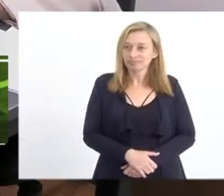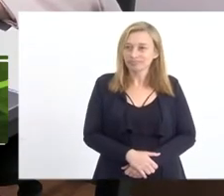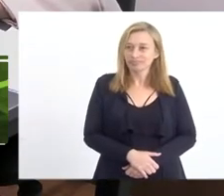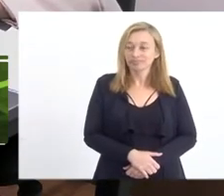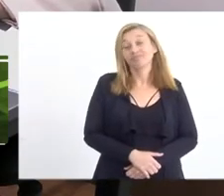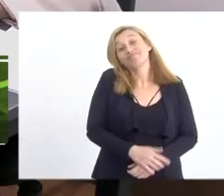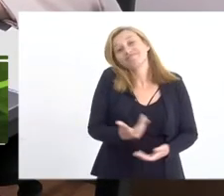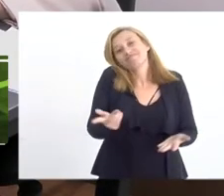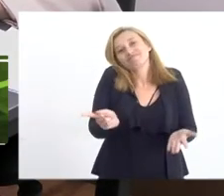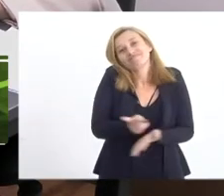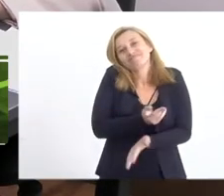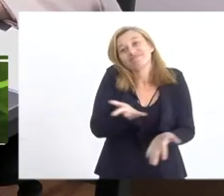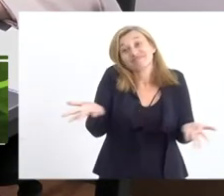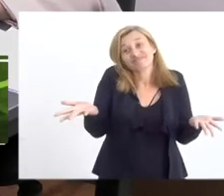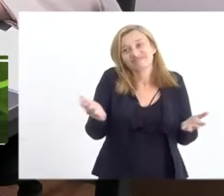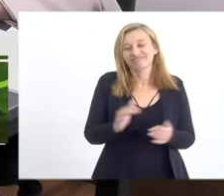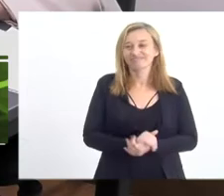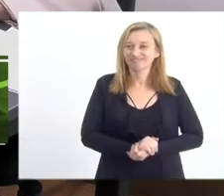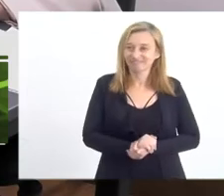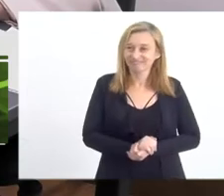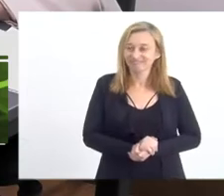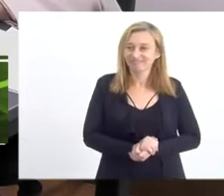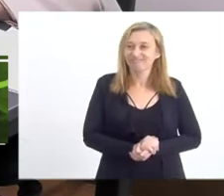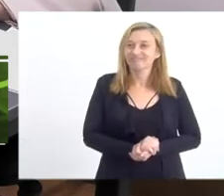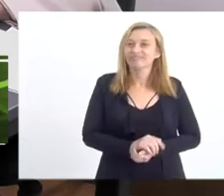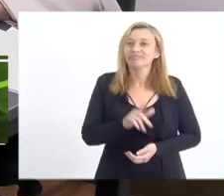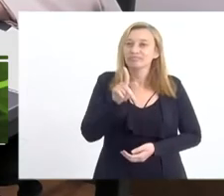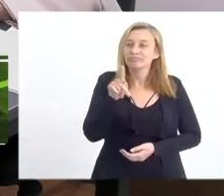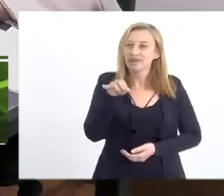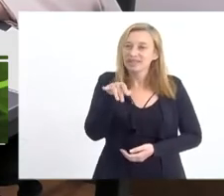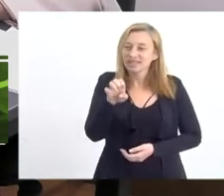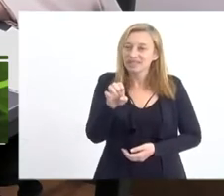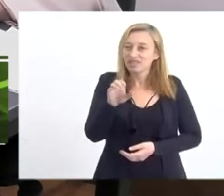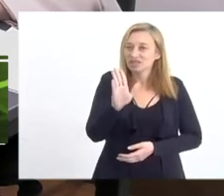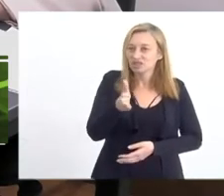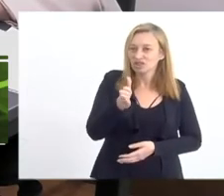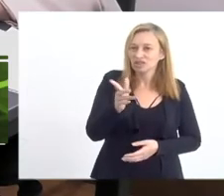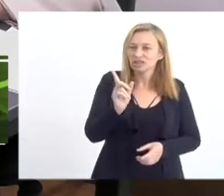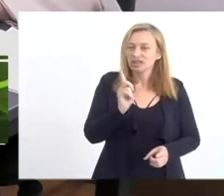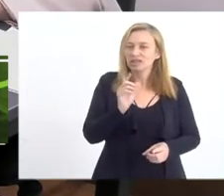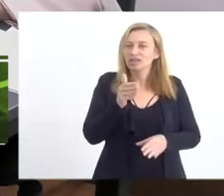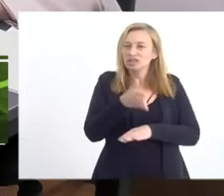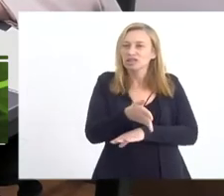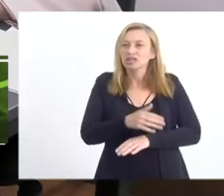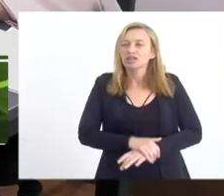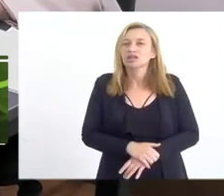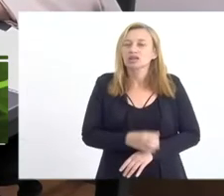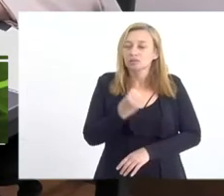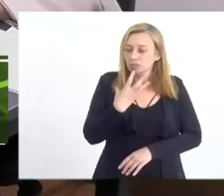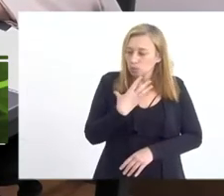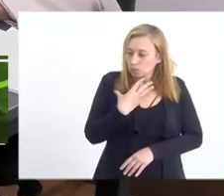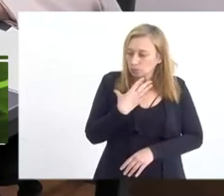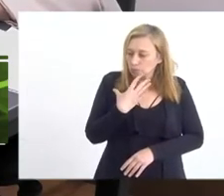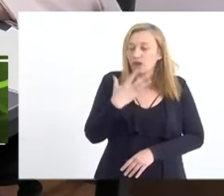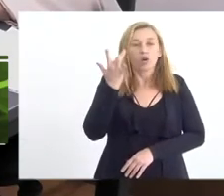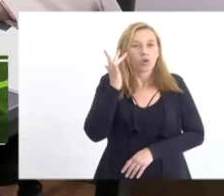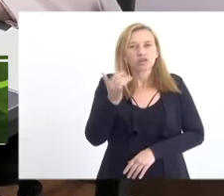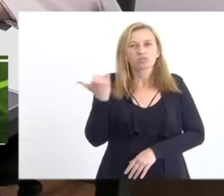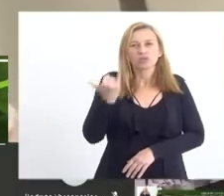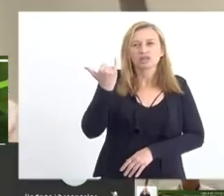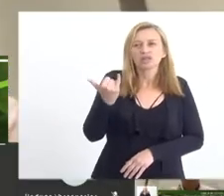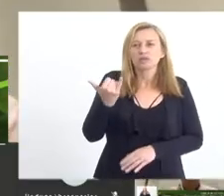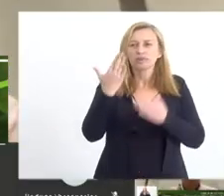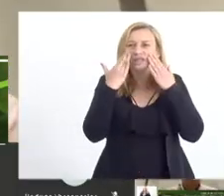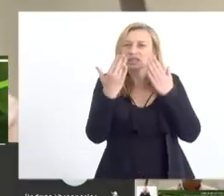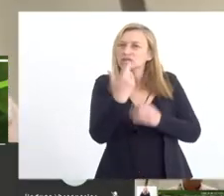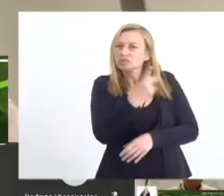Falhas acontecem. O Patrick já tá entrando. É interessante, acho importante a apresentação